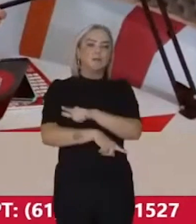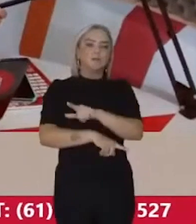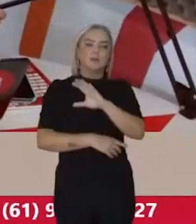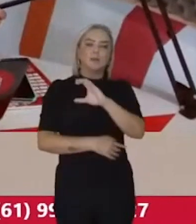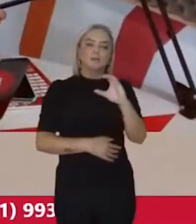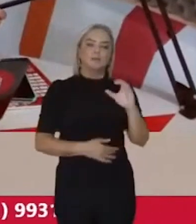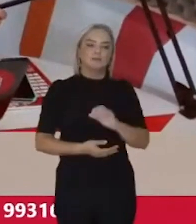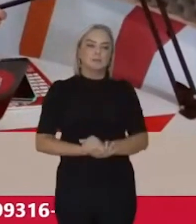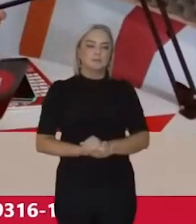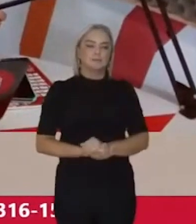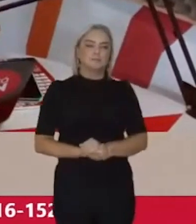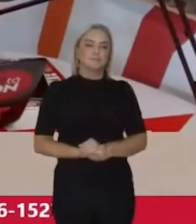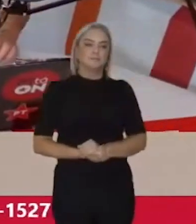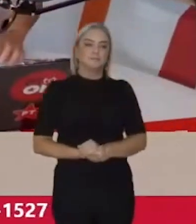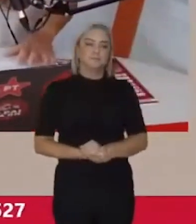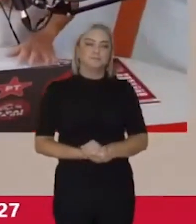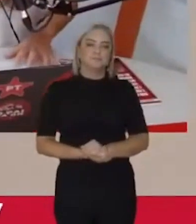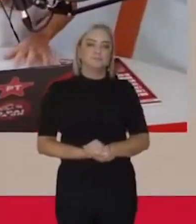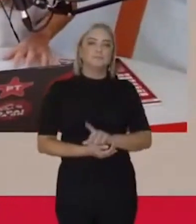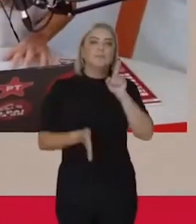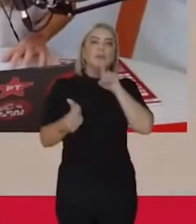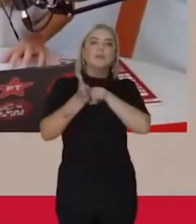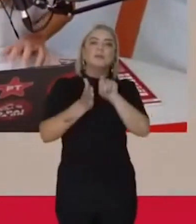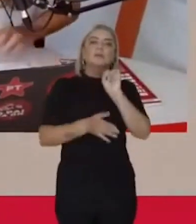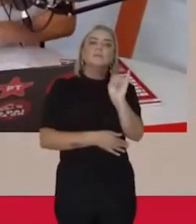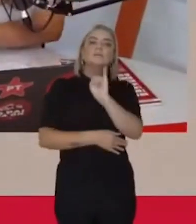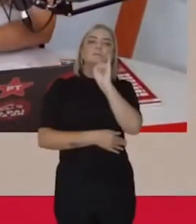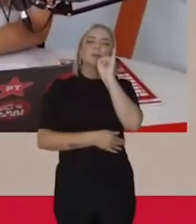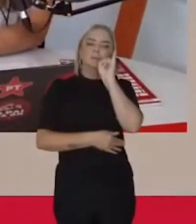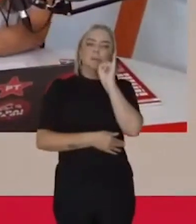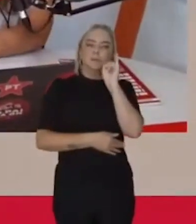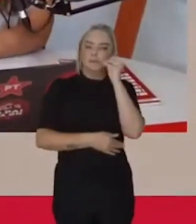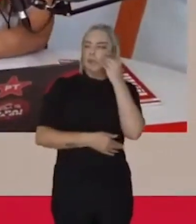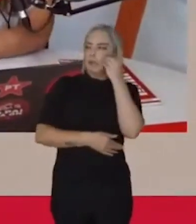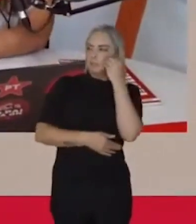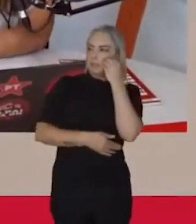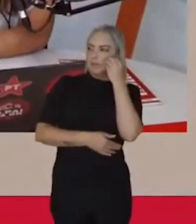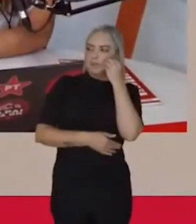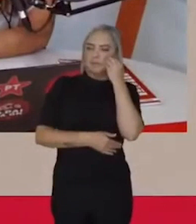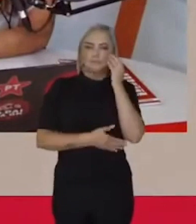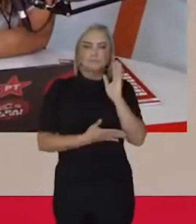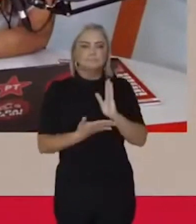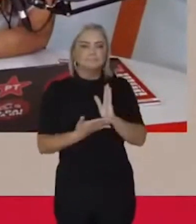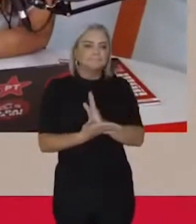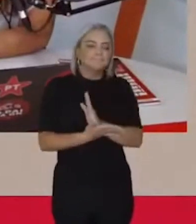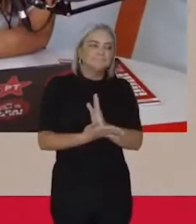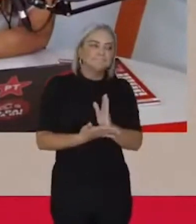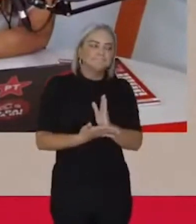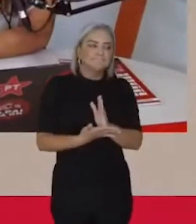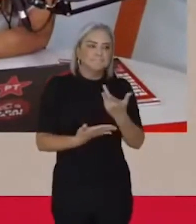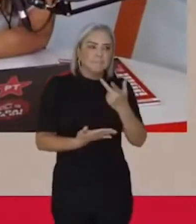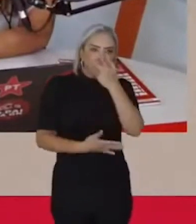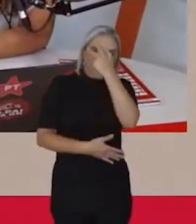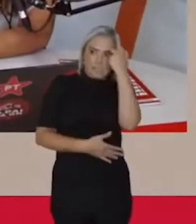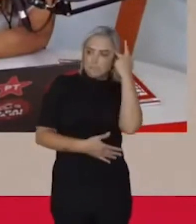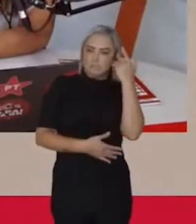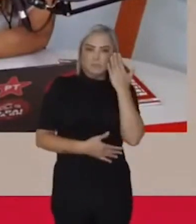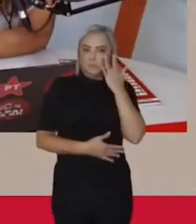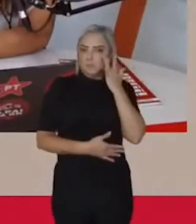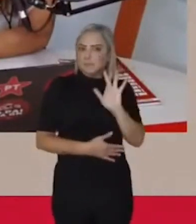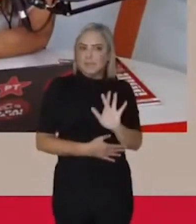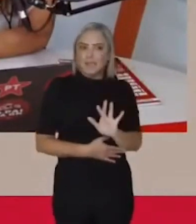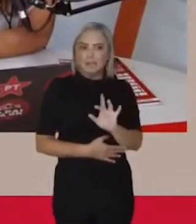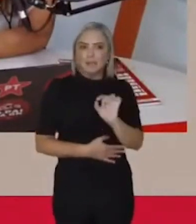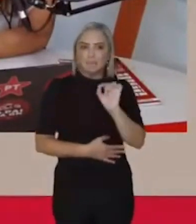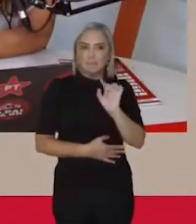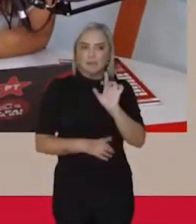ciência? Essa pergunta é muito importante, Amanda. Talvez as pessoas não saibam, mas